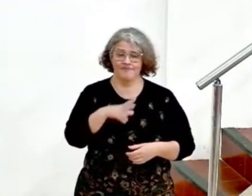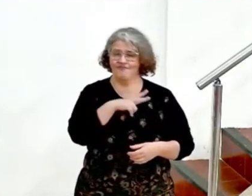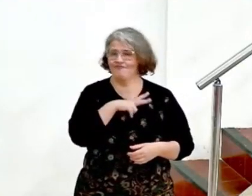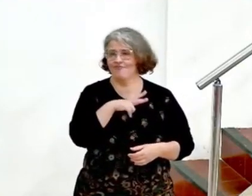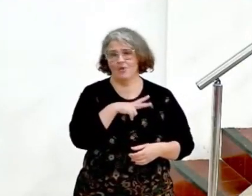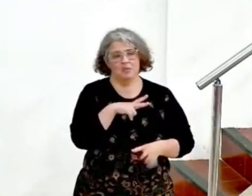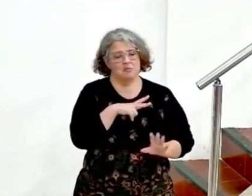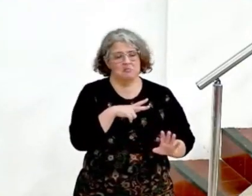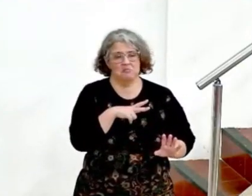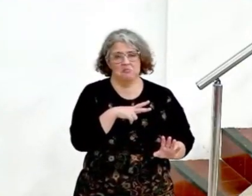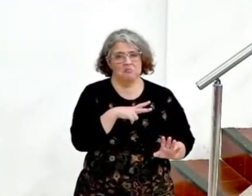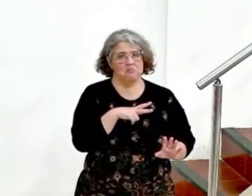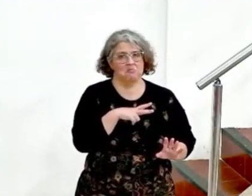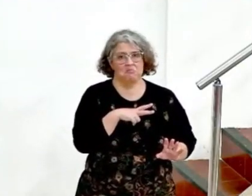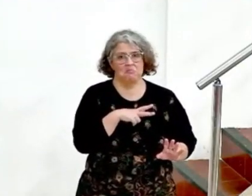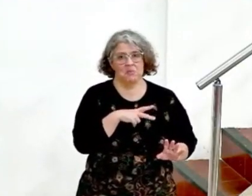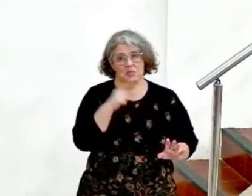viver,